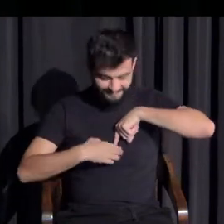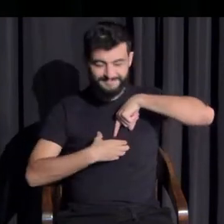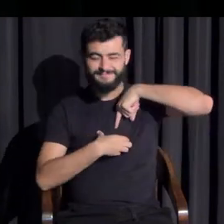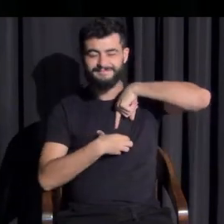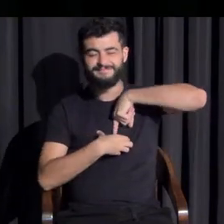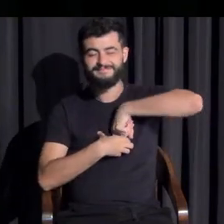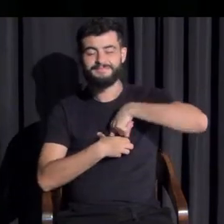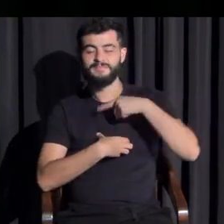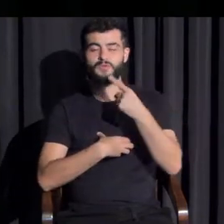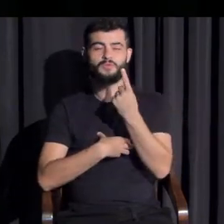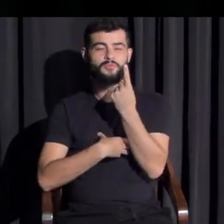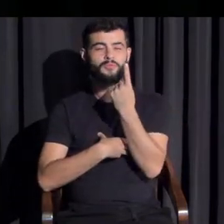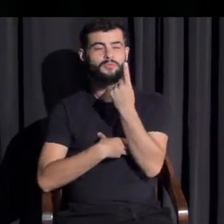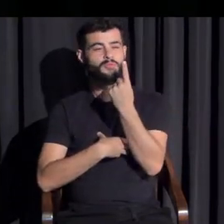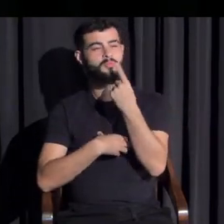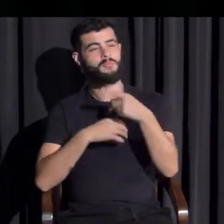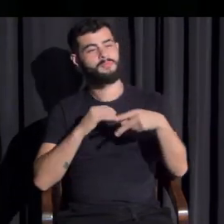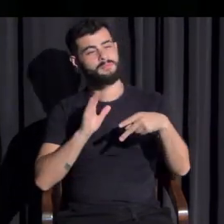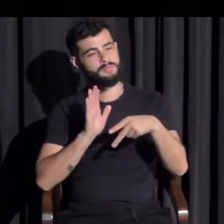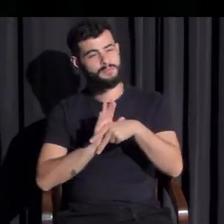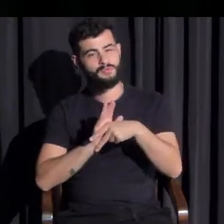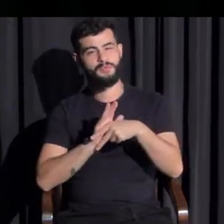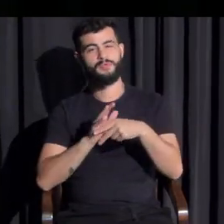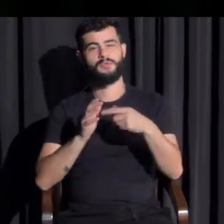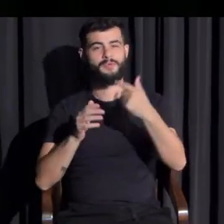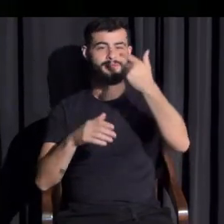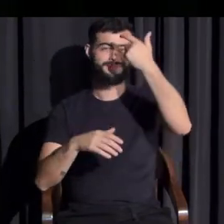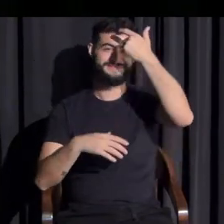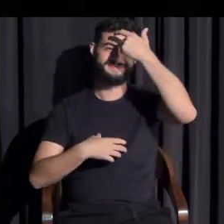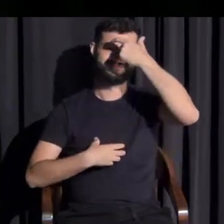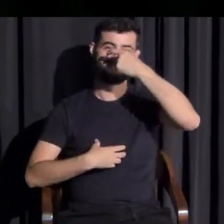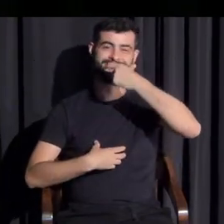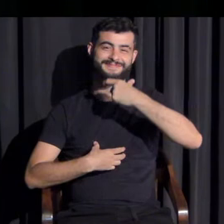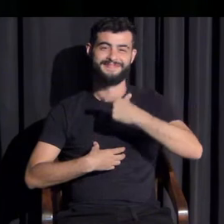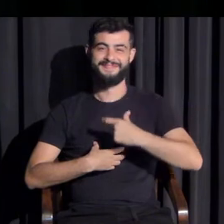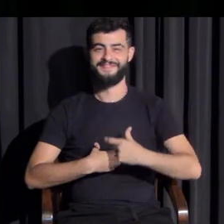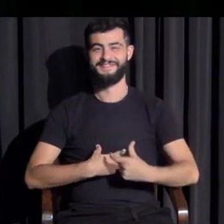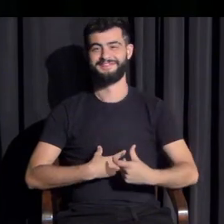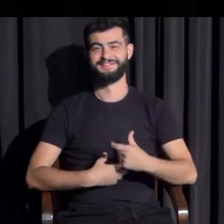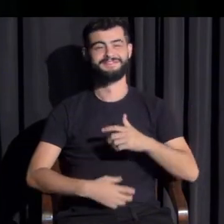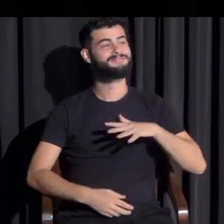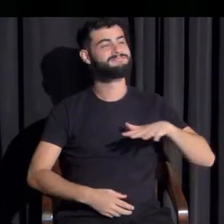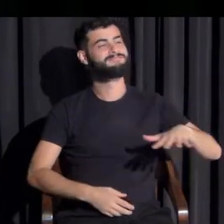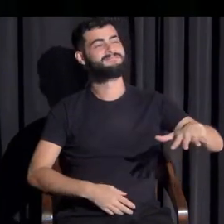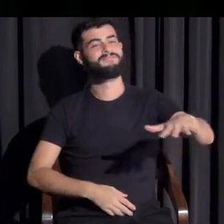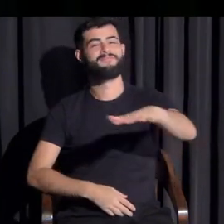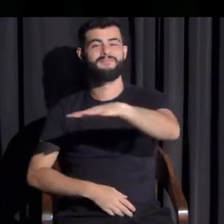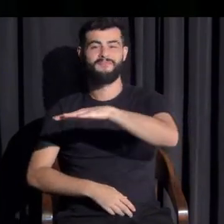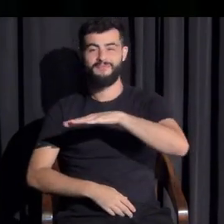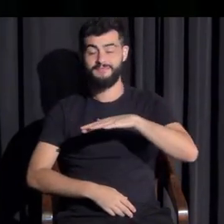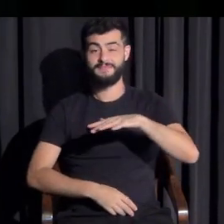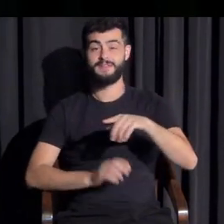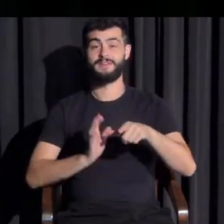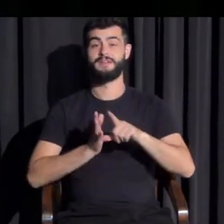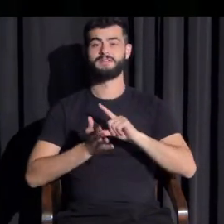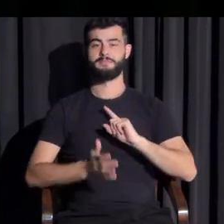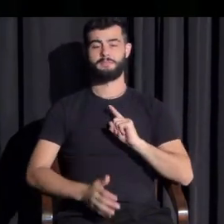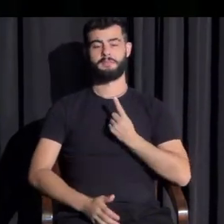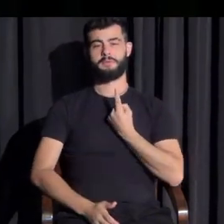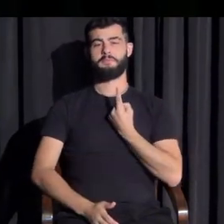nosso primeiro exercício de sociedade, primeiro exercício de mundo, essa casa que nos